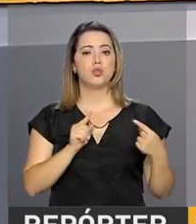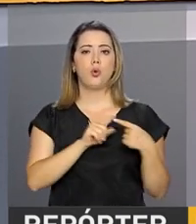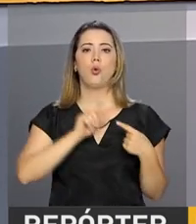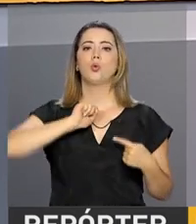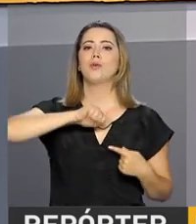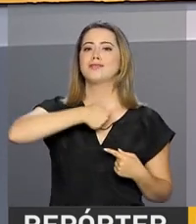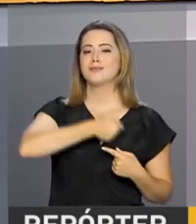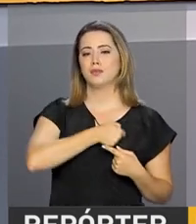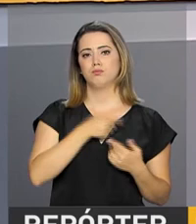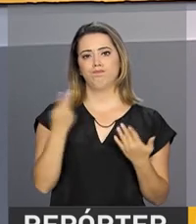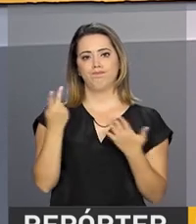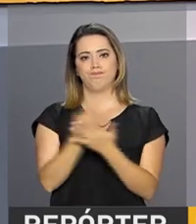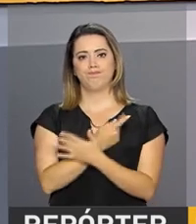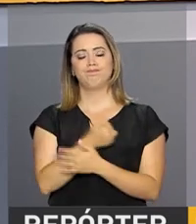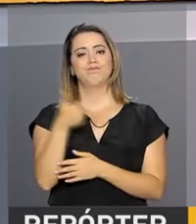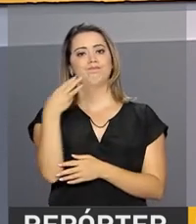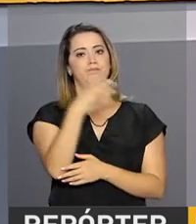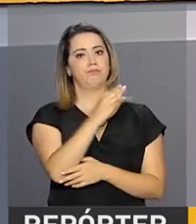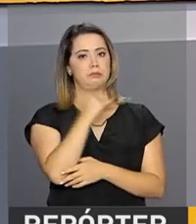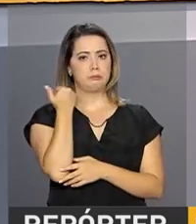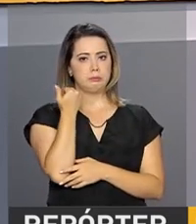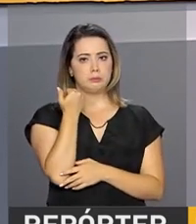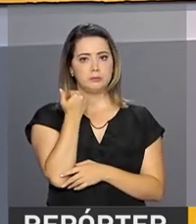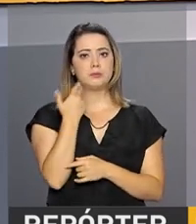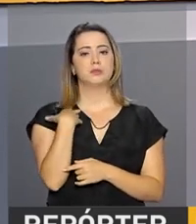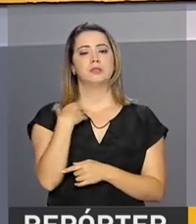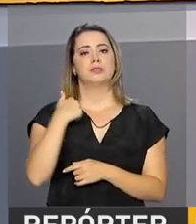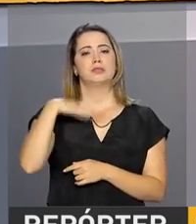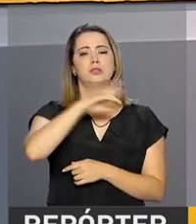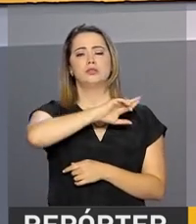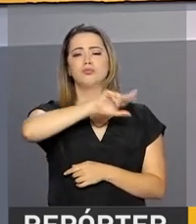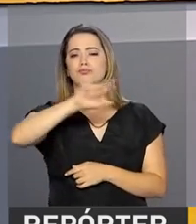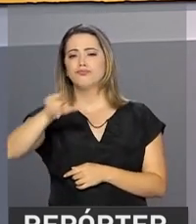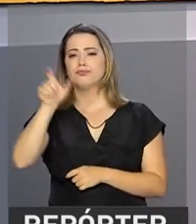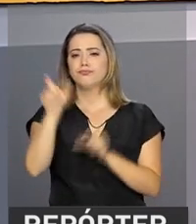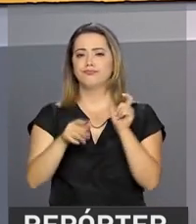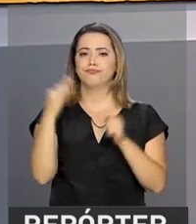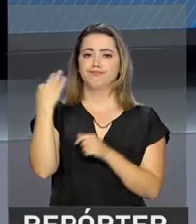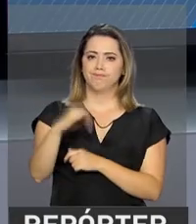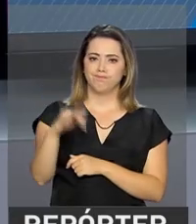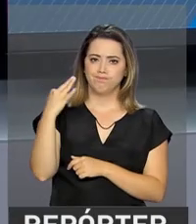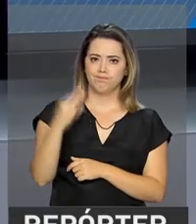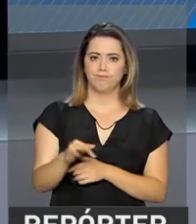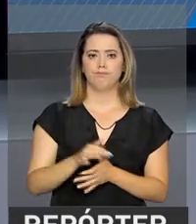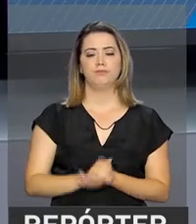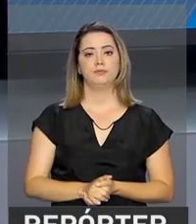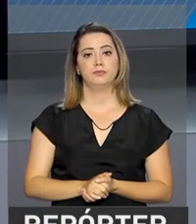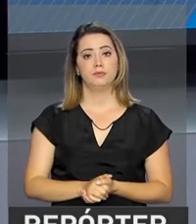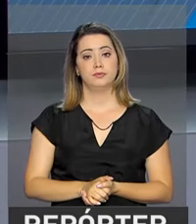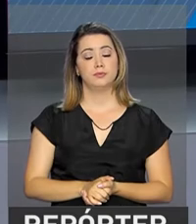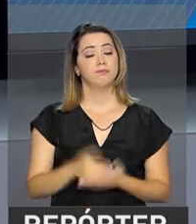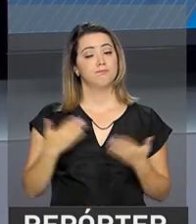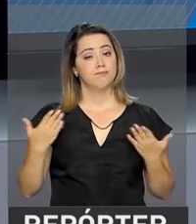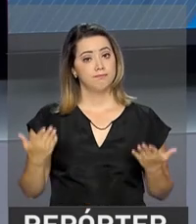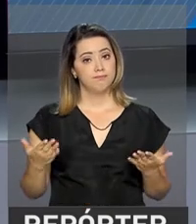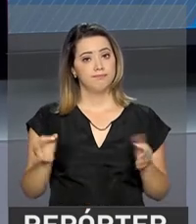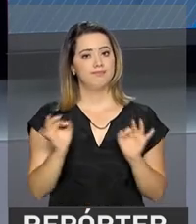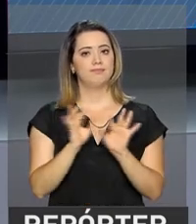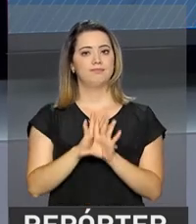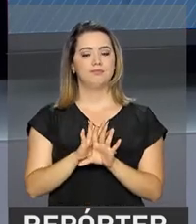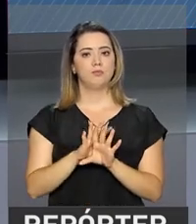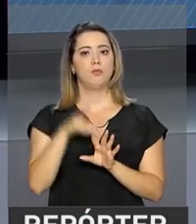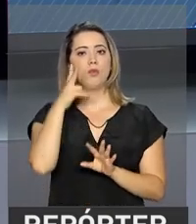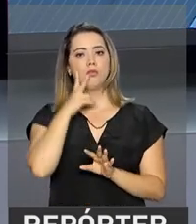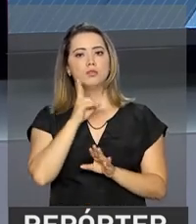o atentado causou três mortes e feriu dezenas de pessoas o repórter nbr fica por